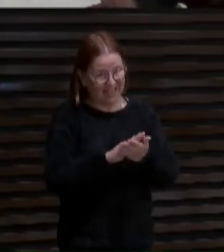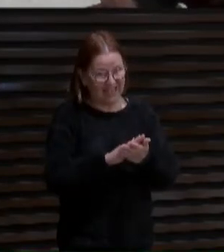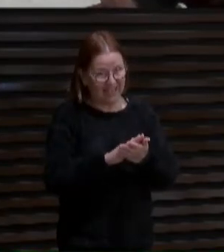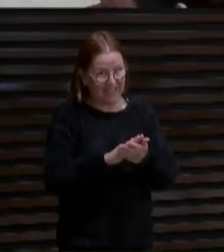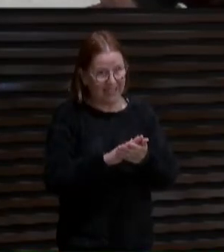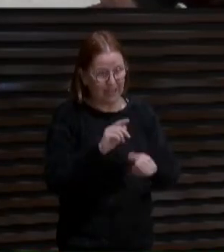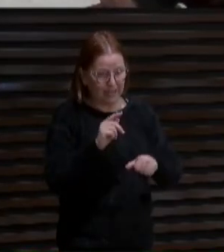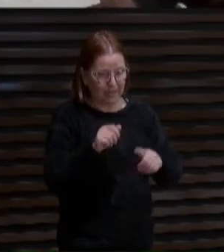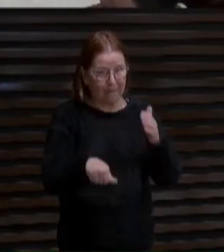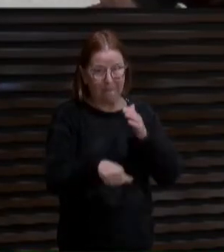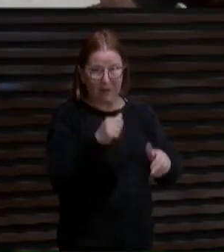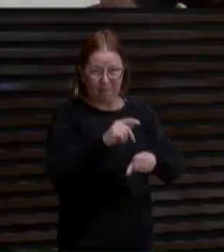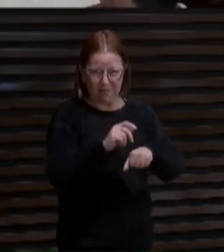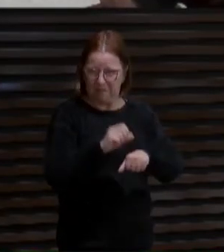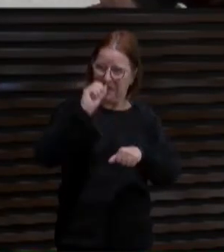e voltou